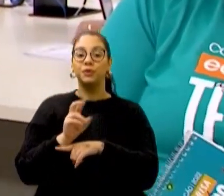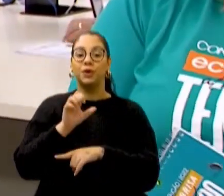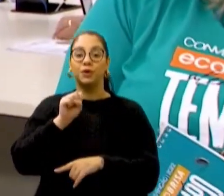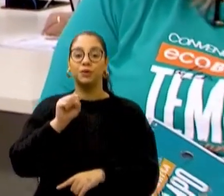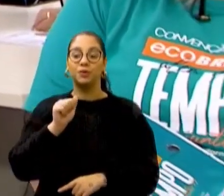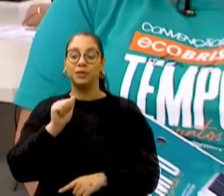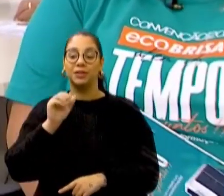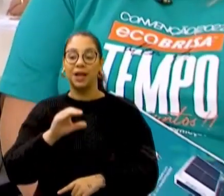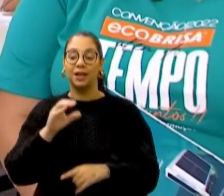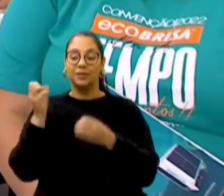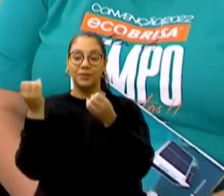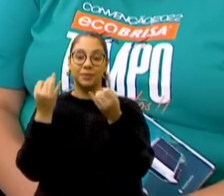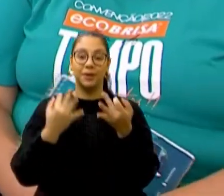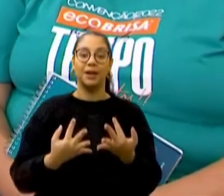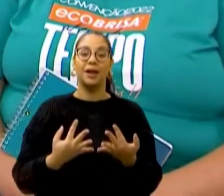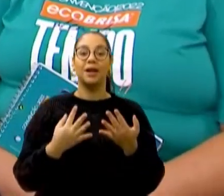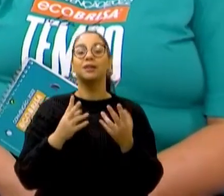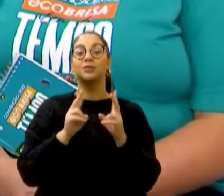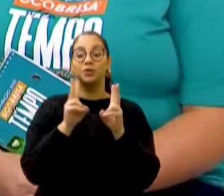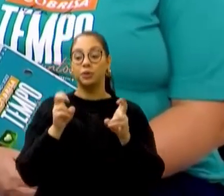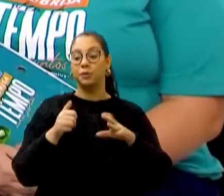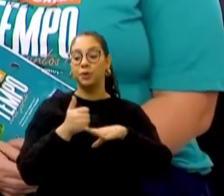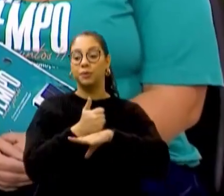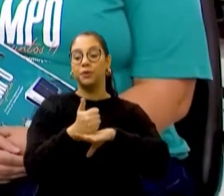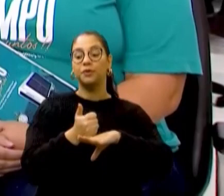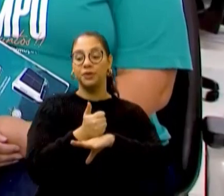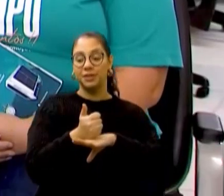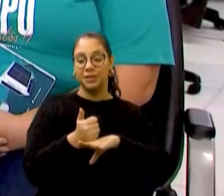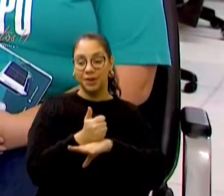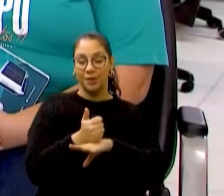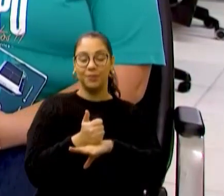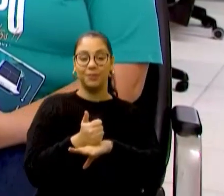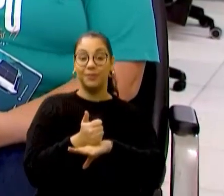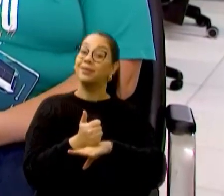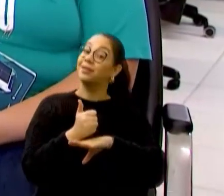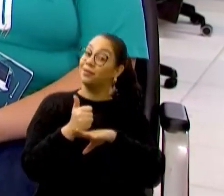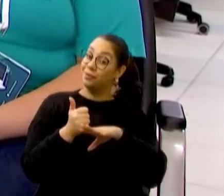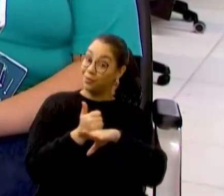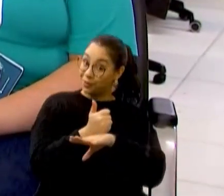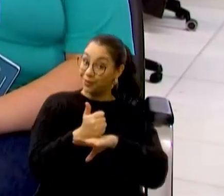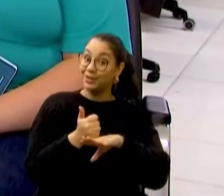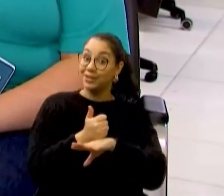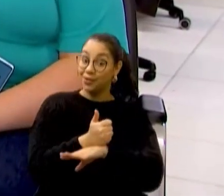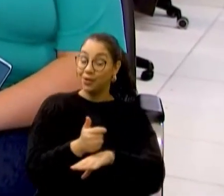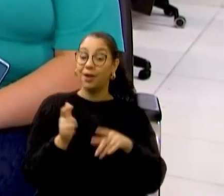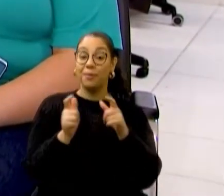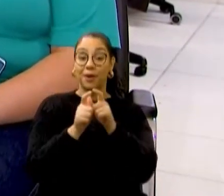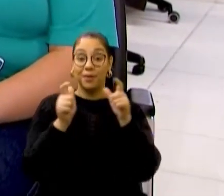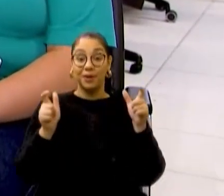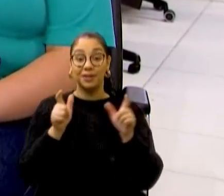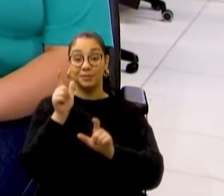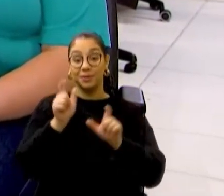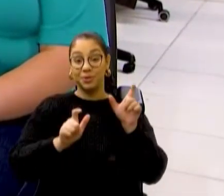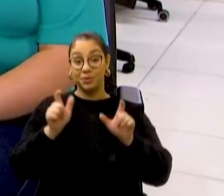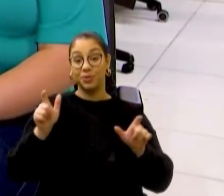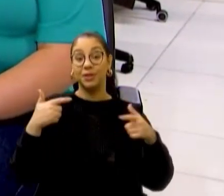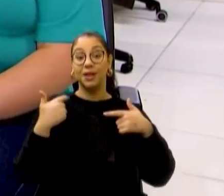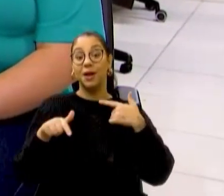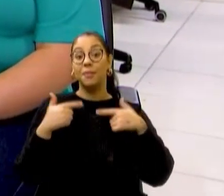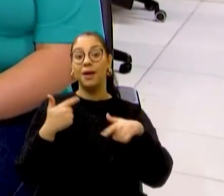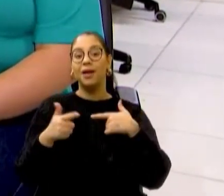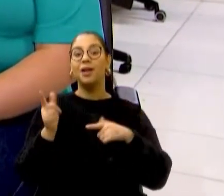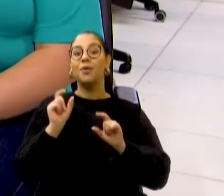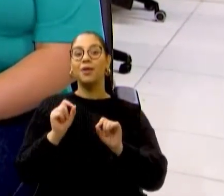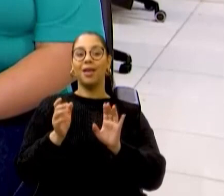saque e vai falar um pouquinho sobre nossa profissão profissão que a maioria das pessoas que